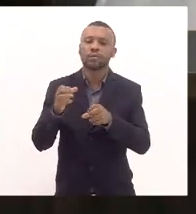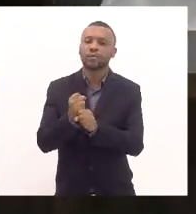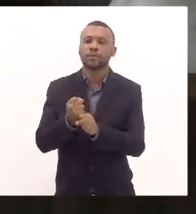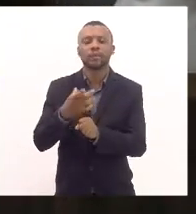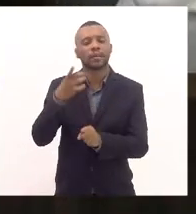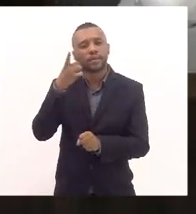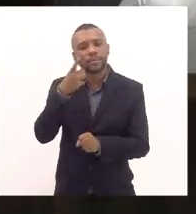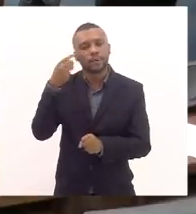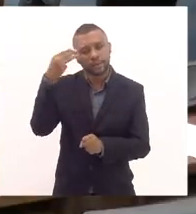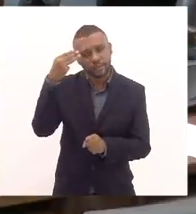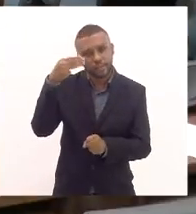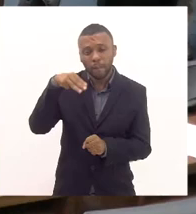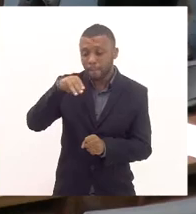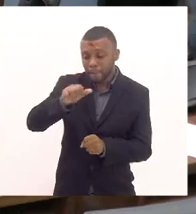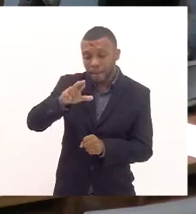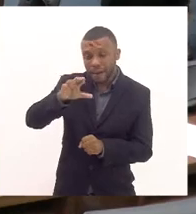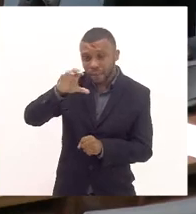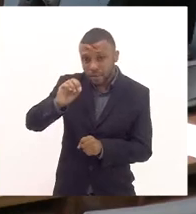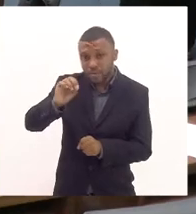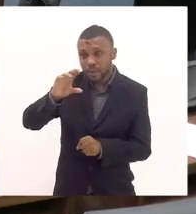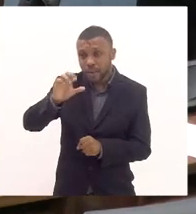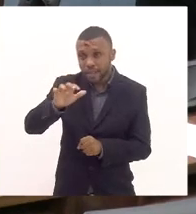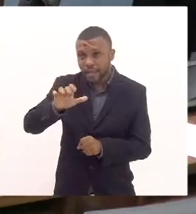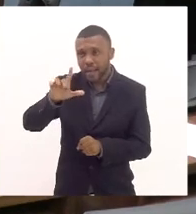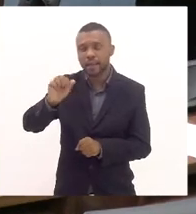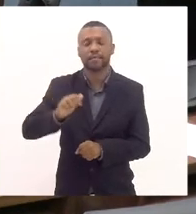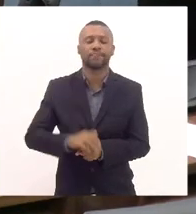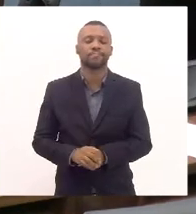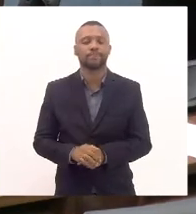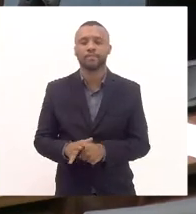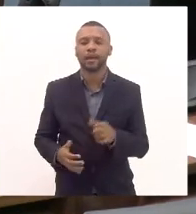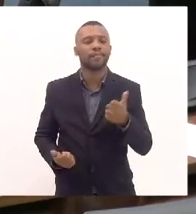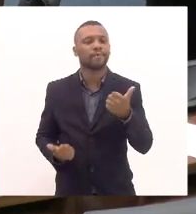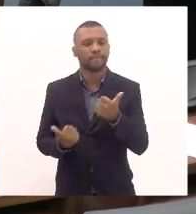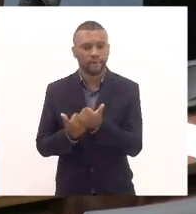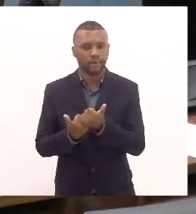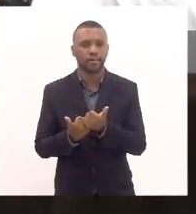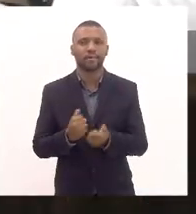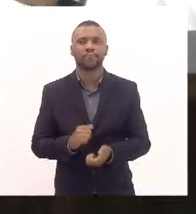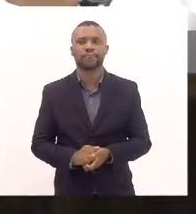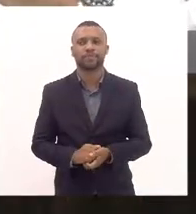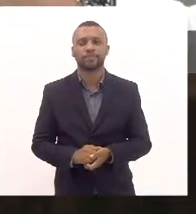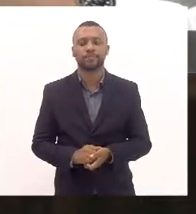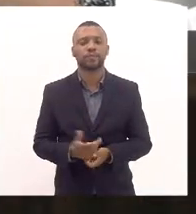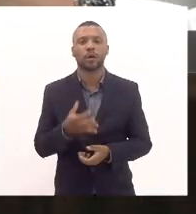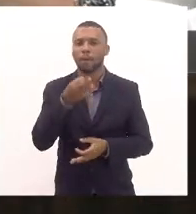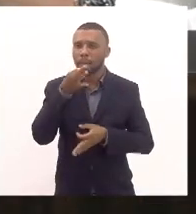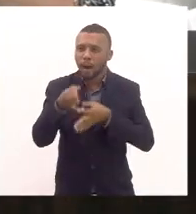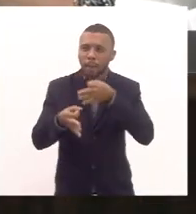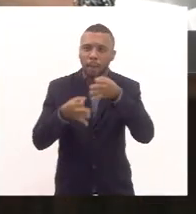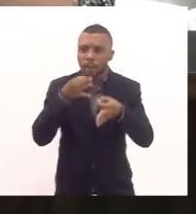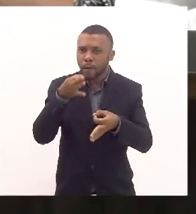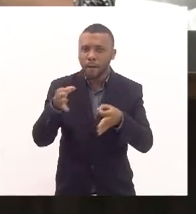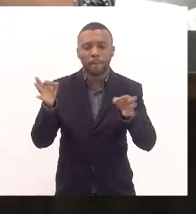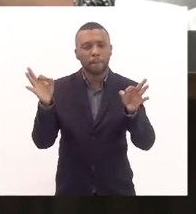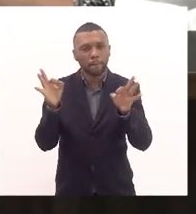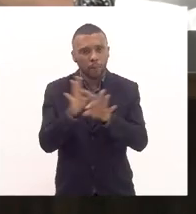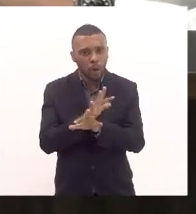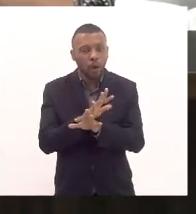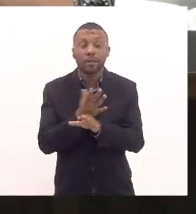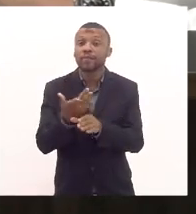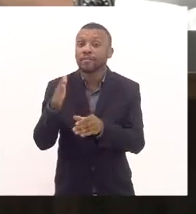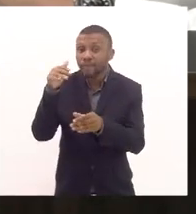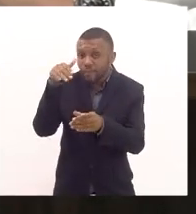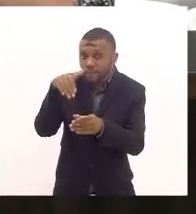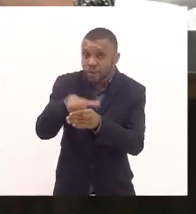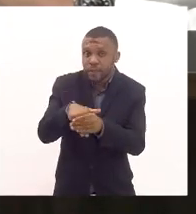Márcio canela e vamos à presidência em e com os pareceres emitidos em votação do